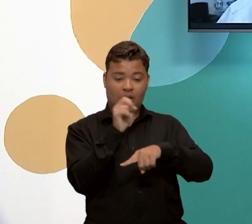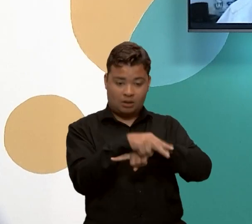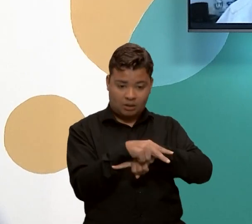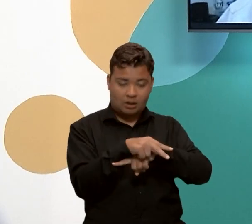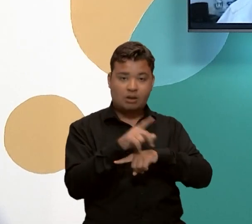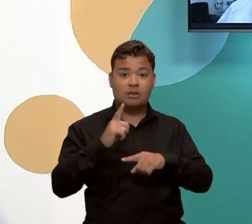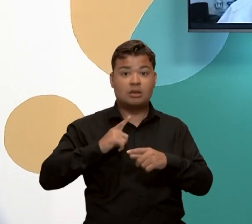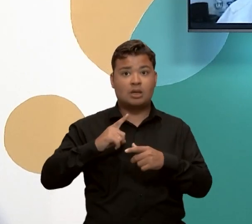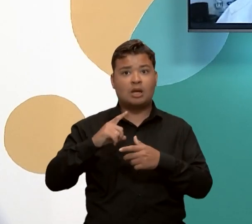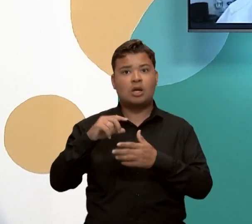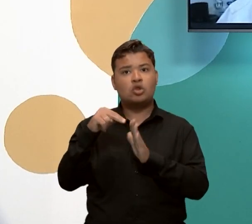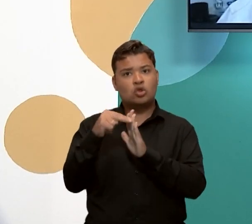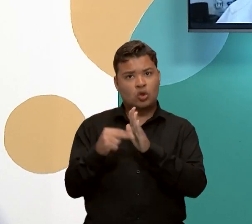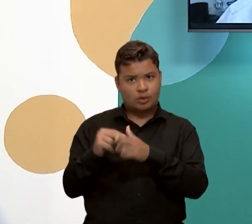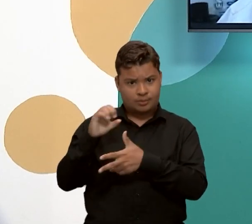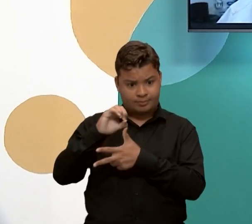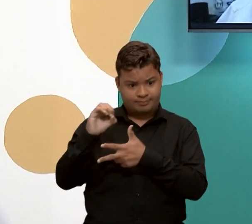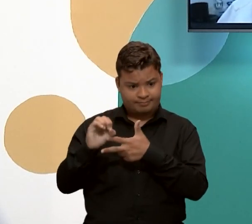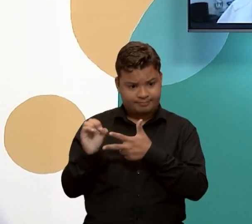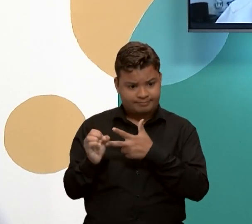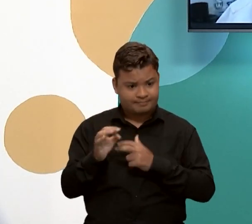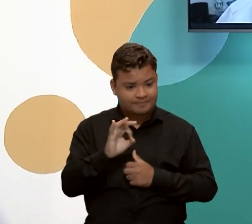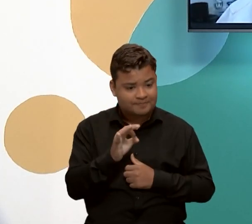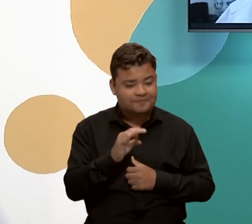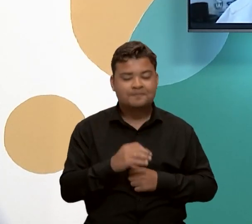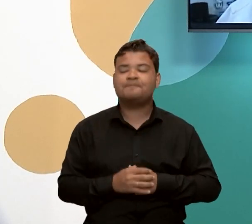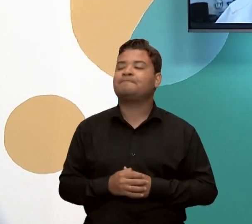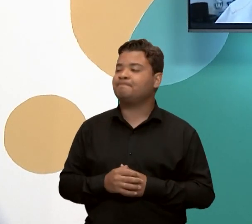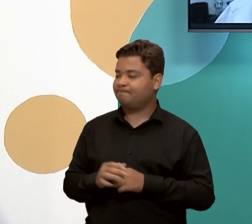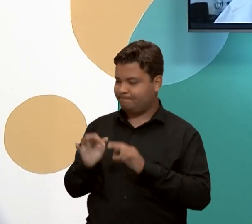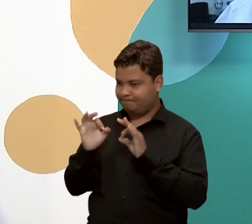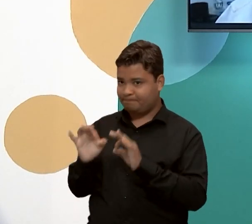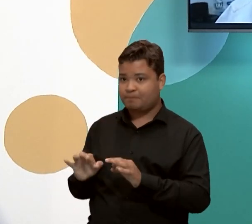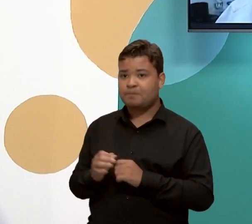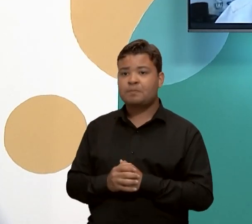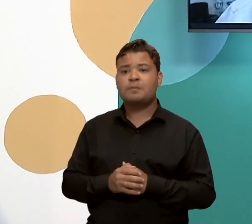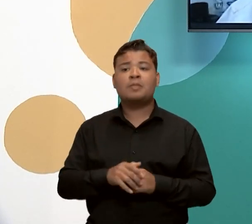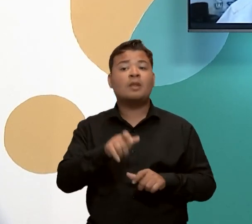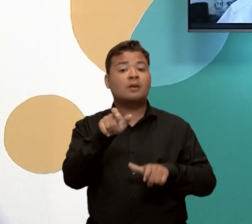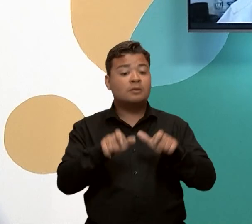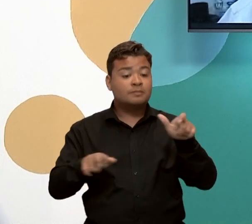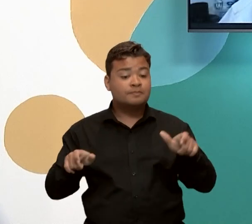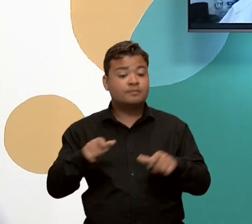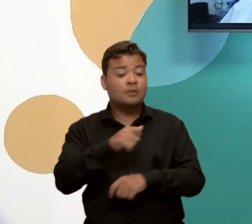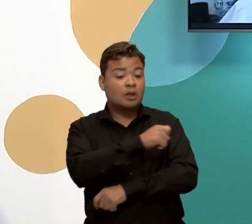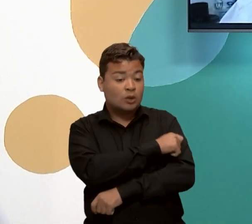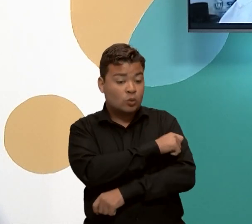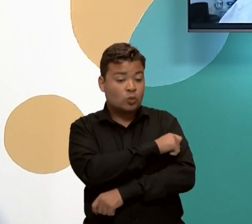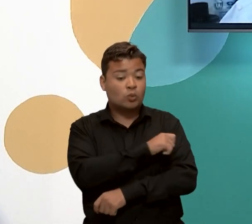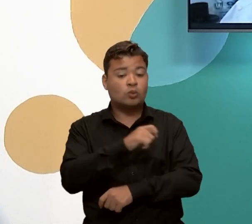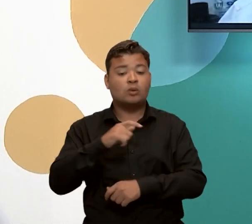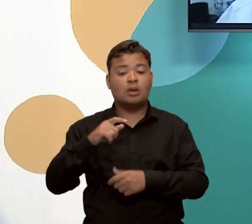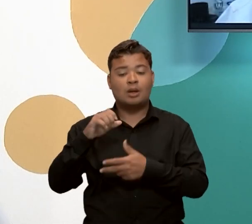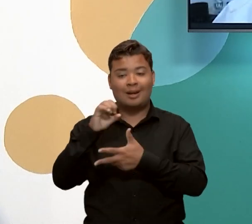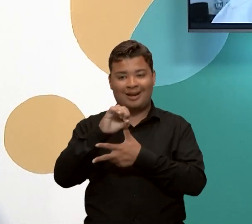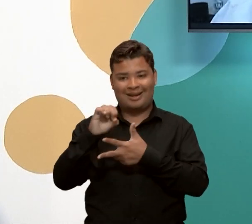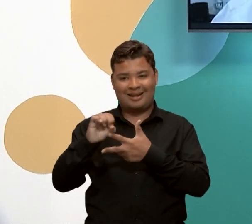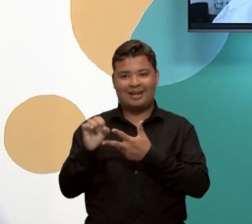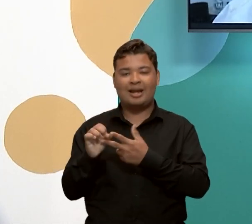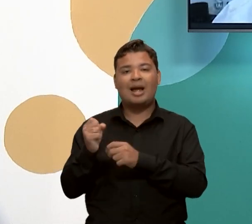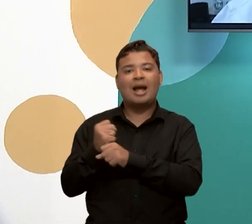né? Exatamente. Então, todos os estudantes que fizeram o Enem desde o ano